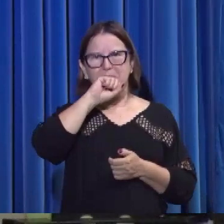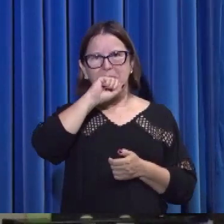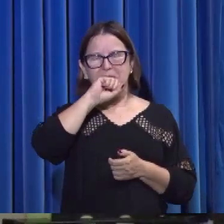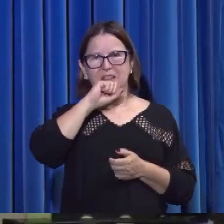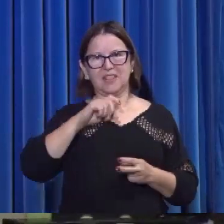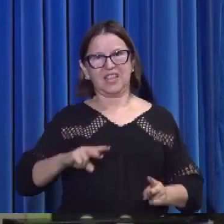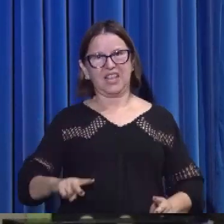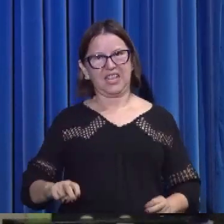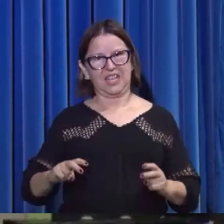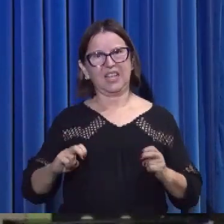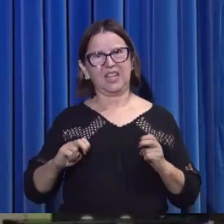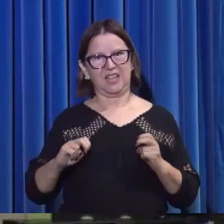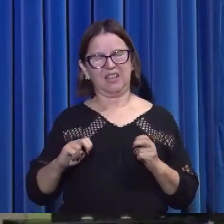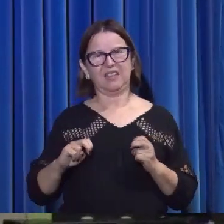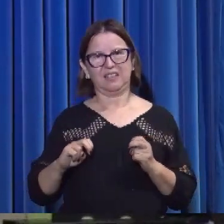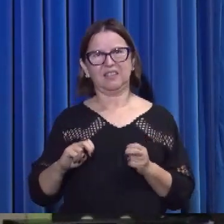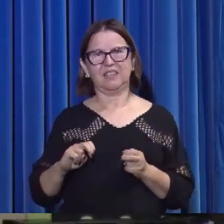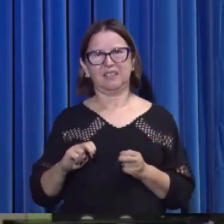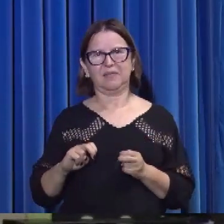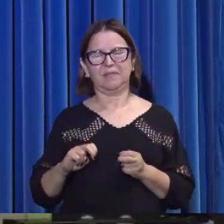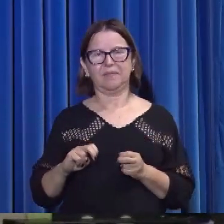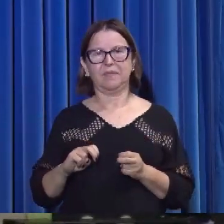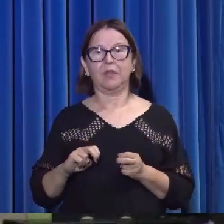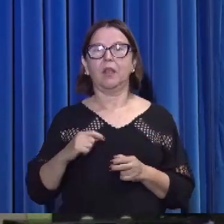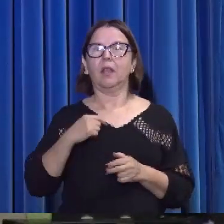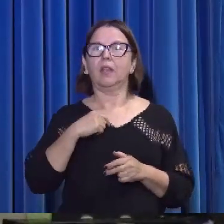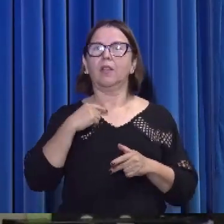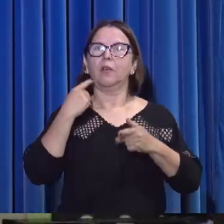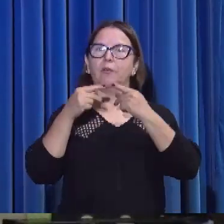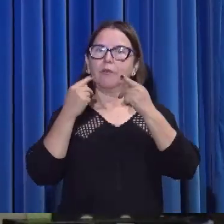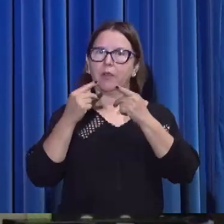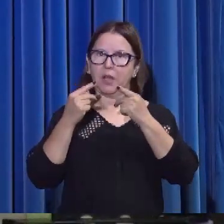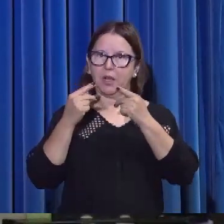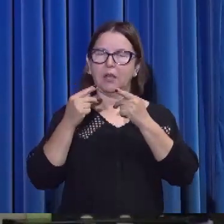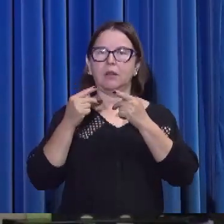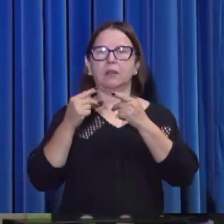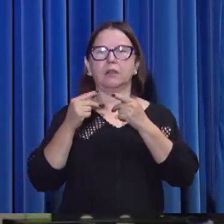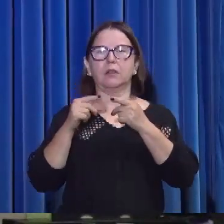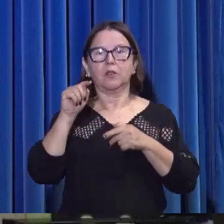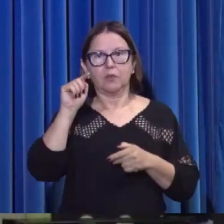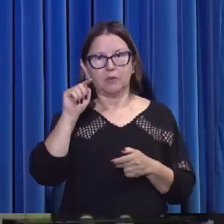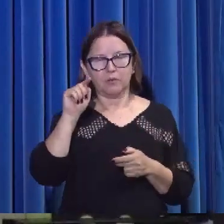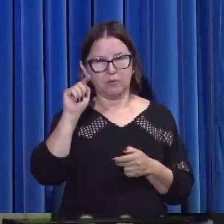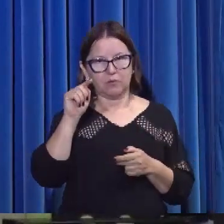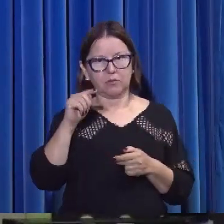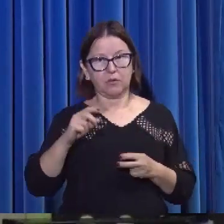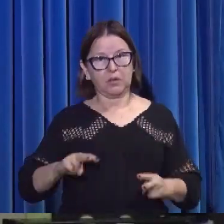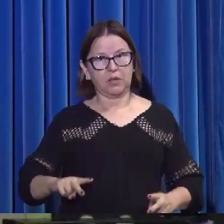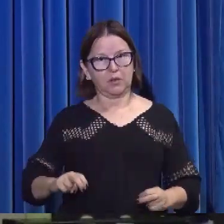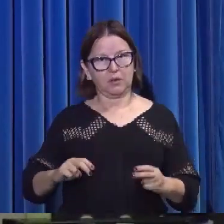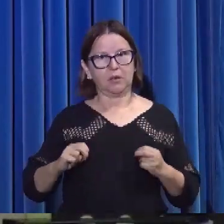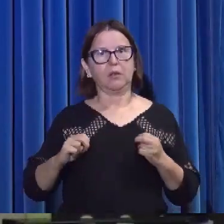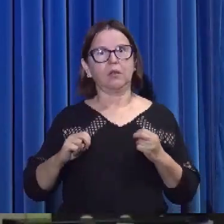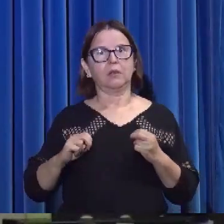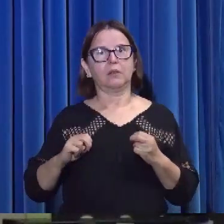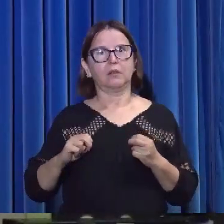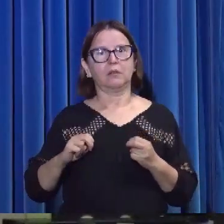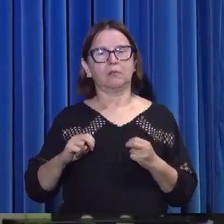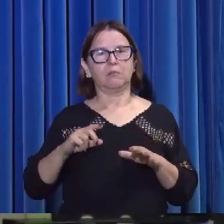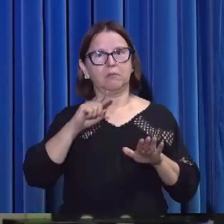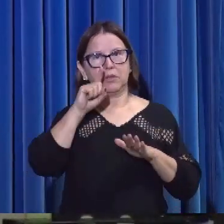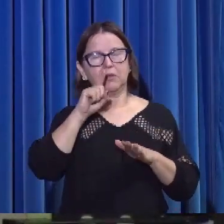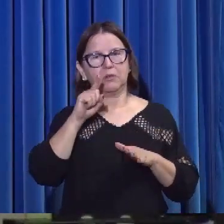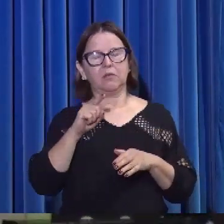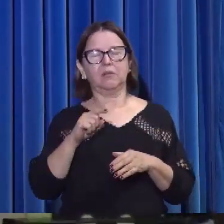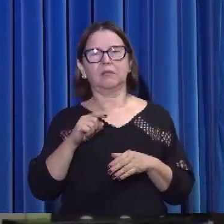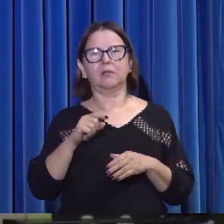complicado. E eu falei para ele com todas as letras. O senhor está com câncer, o estado do senhor é grave, é gravíssimo. Eu quero